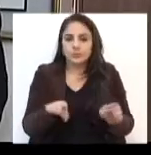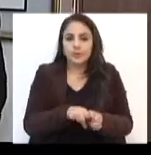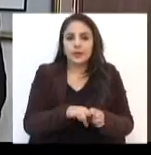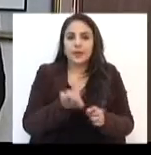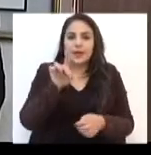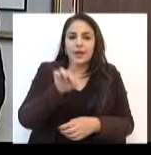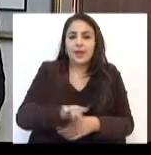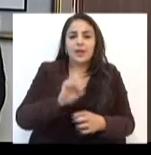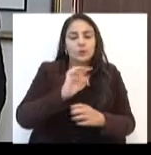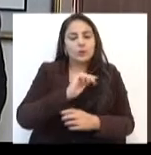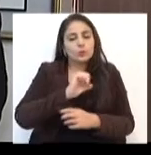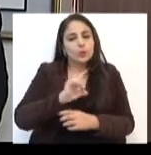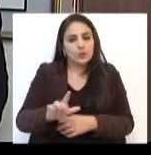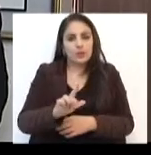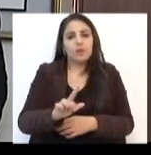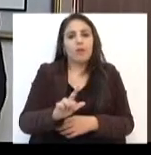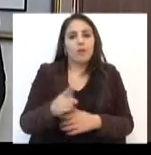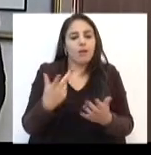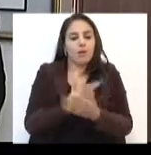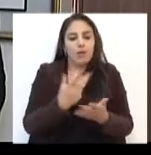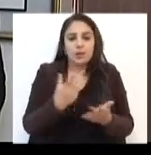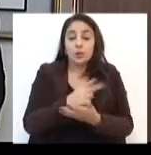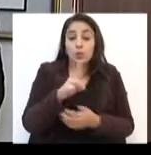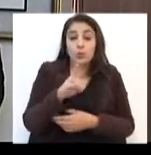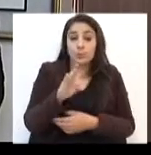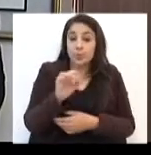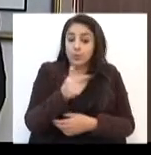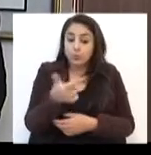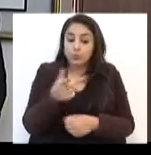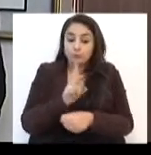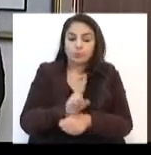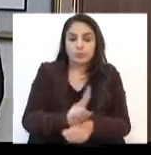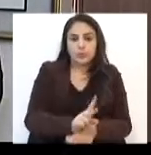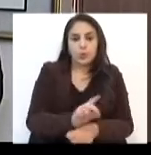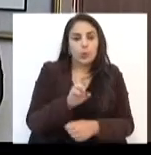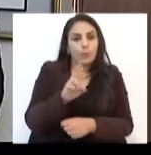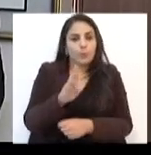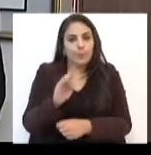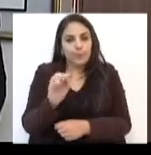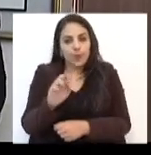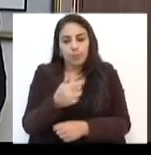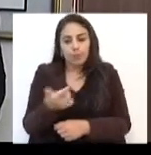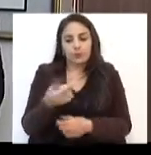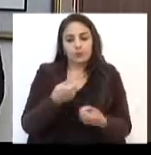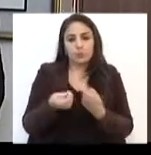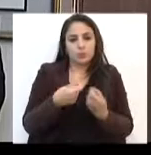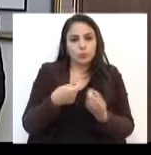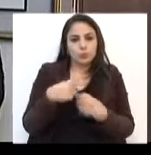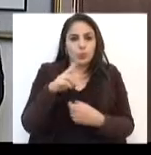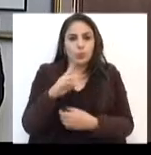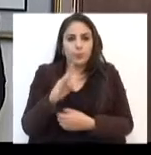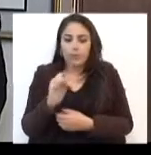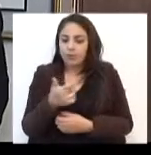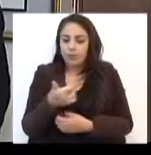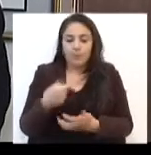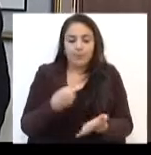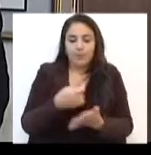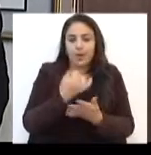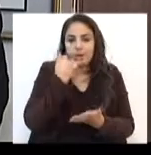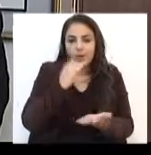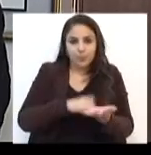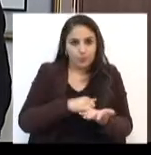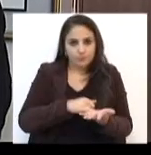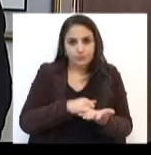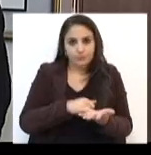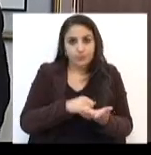ele é totalmente irregular. O Uber não tem fiscalização, o Uber não tem controle, o Uber não paga imposto.